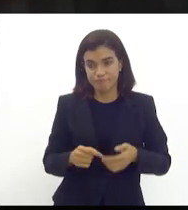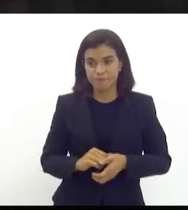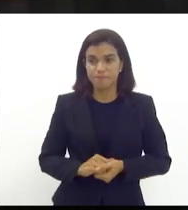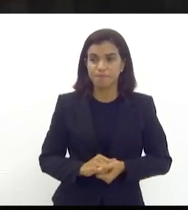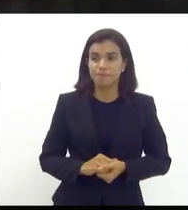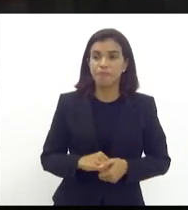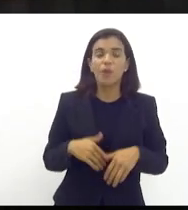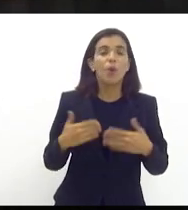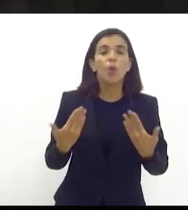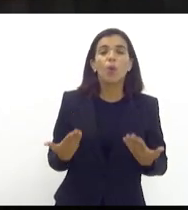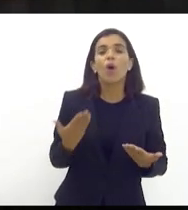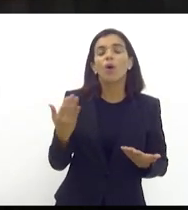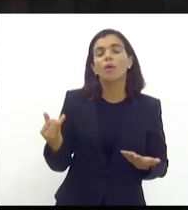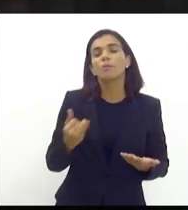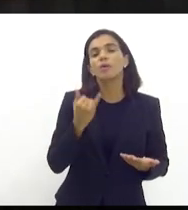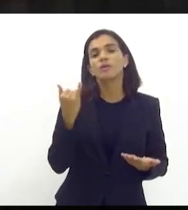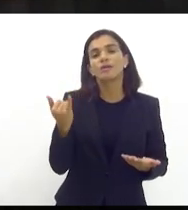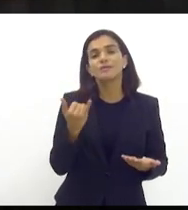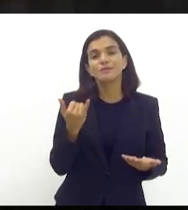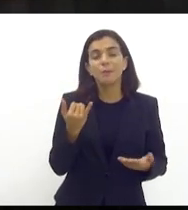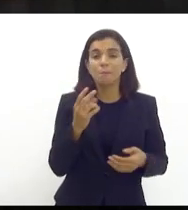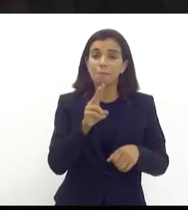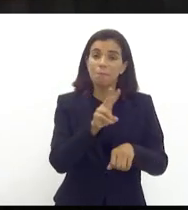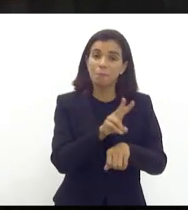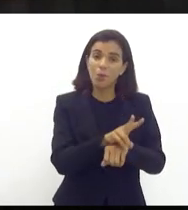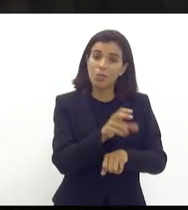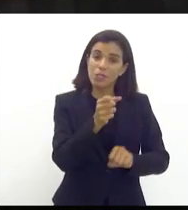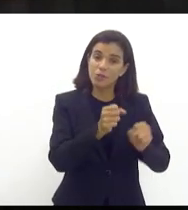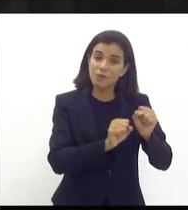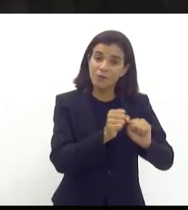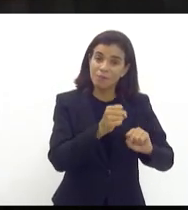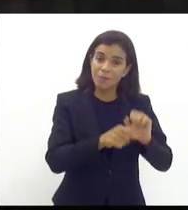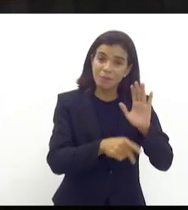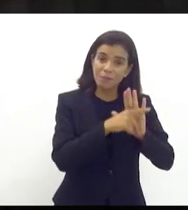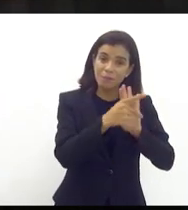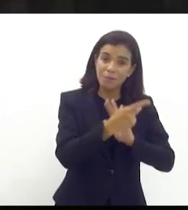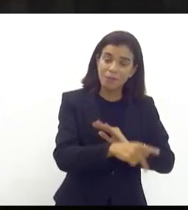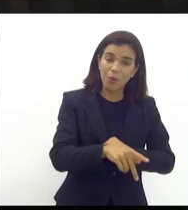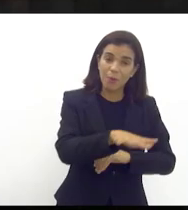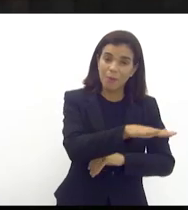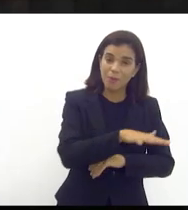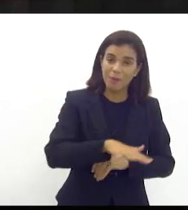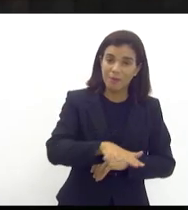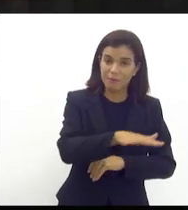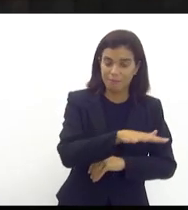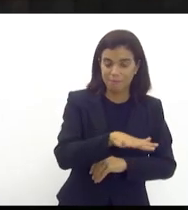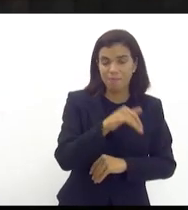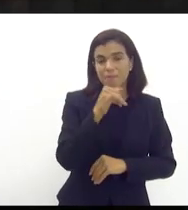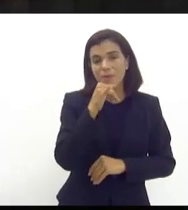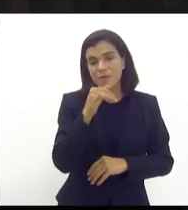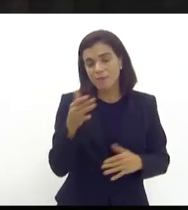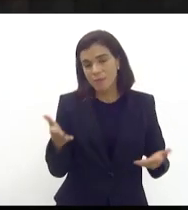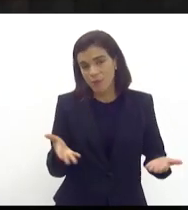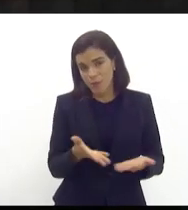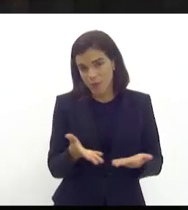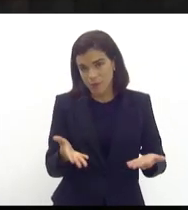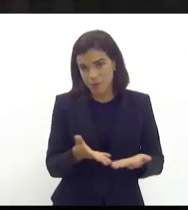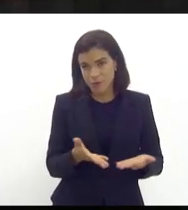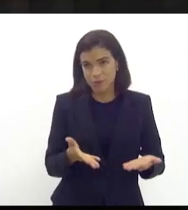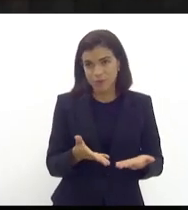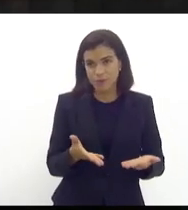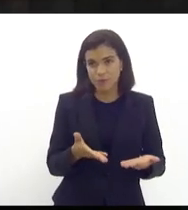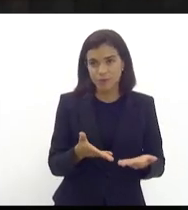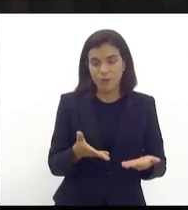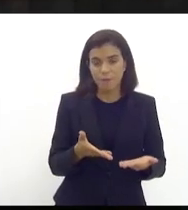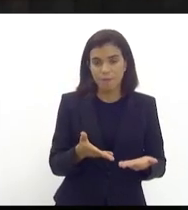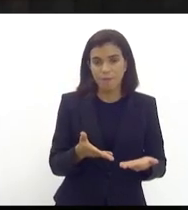E qual a importância disso? Proteger o produtor local. Por exemplo, hoje,